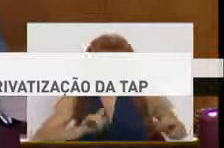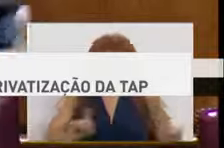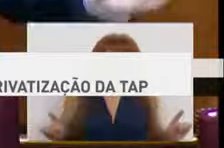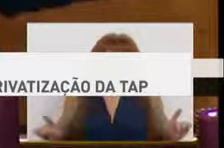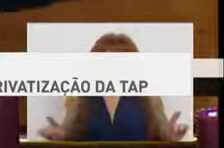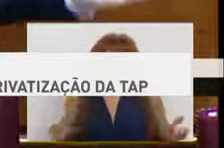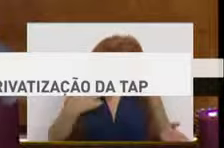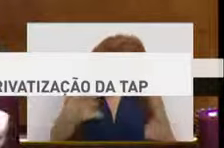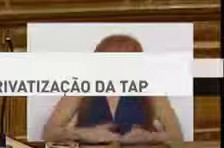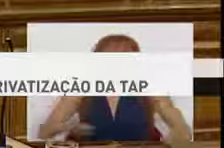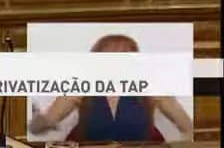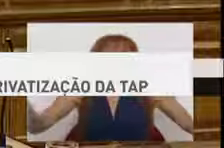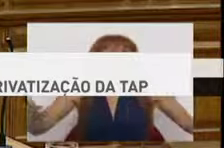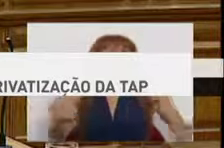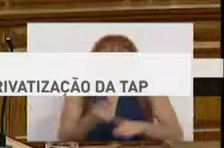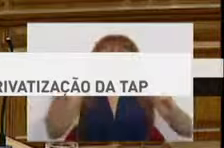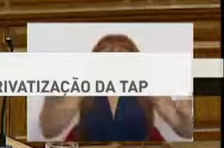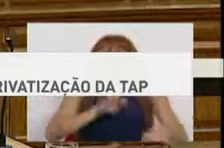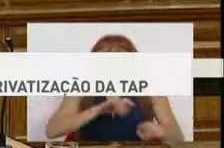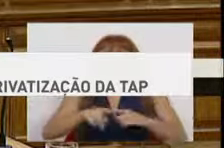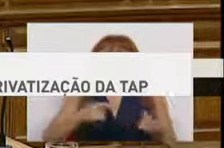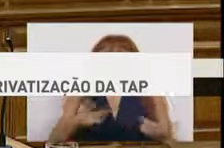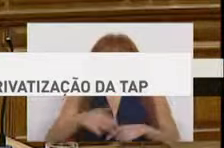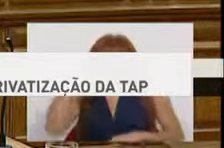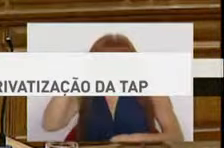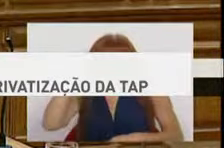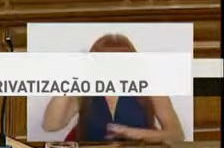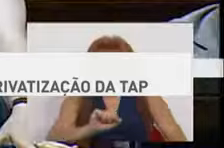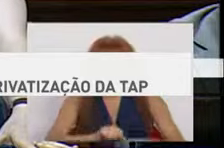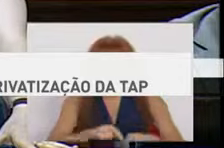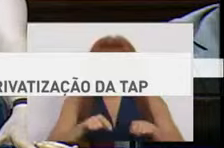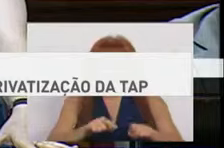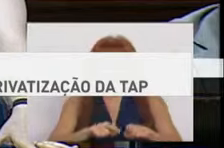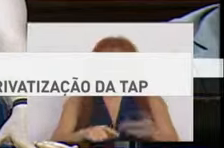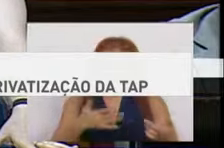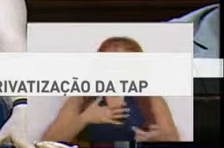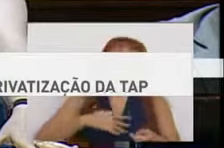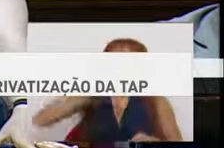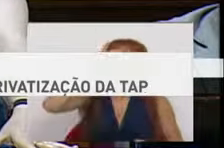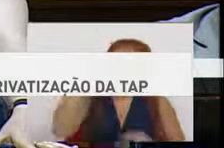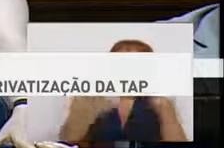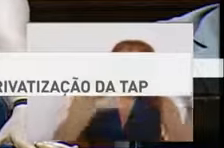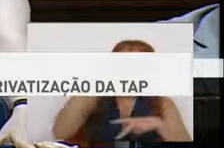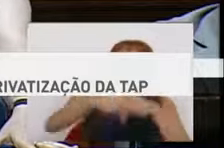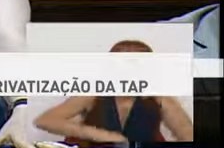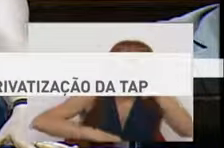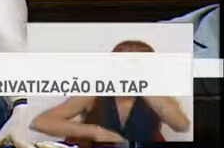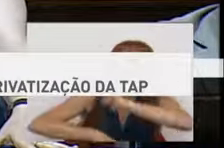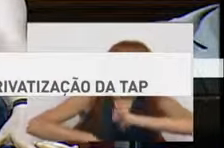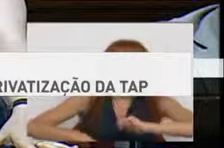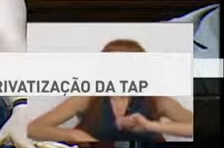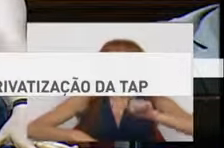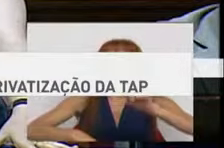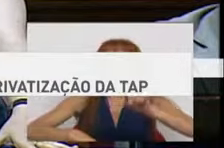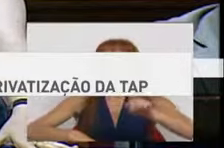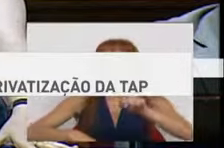cortes. É verdade. O quê? Os senhores deputados também acham que é um mito urbano? Então eu quero lembrar-lhe alguns cortes.